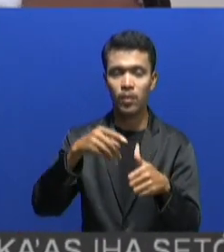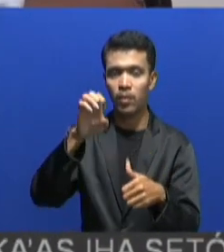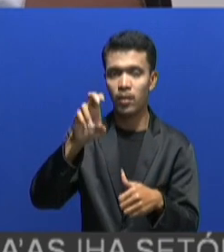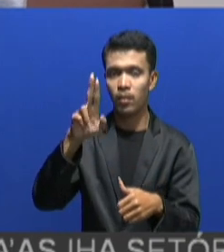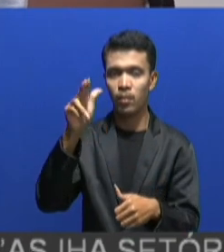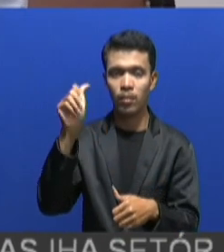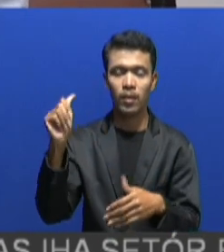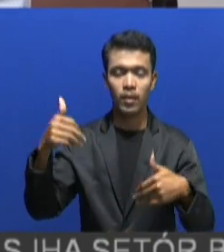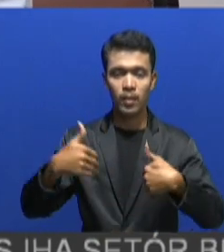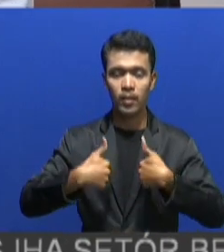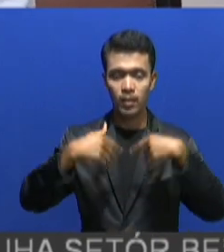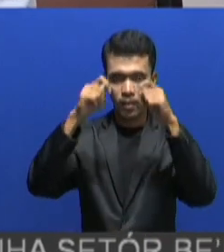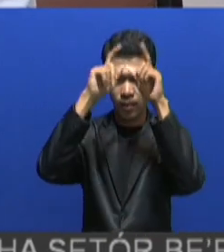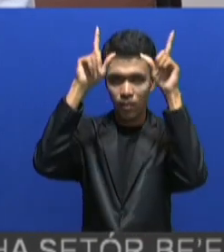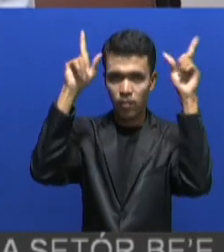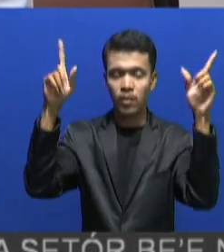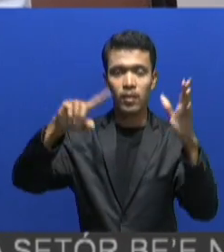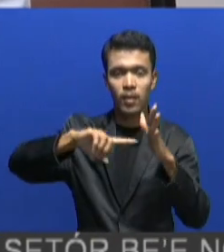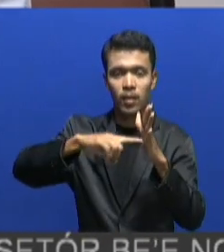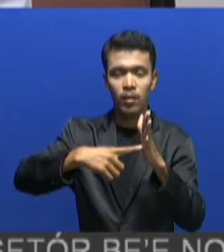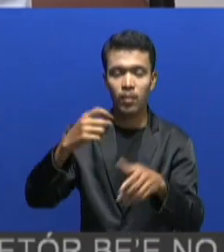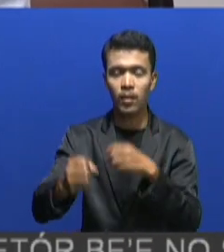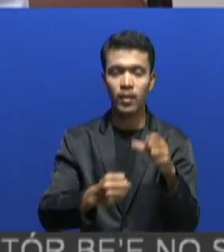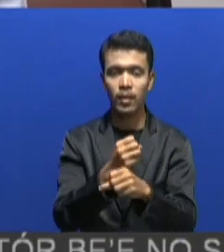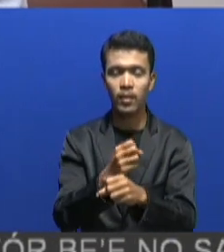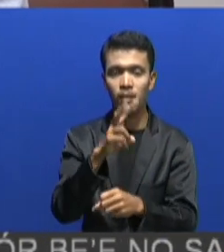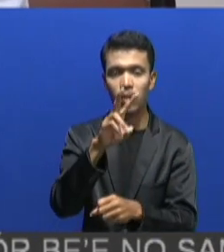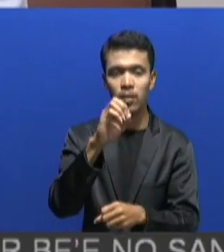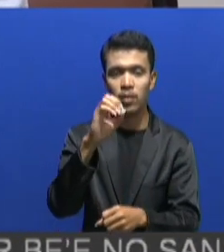Unidos de América nian iha Timor-Leste, husitinang rihung rua to o